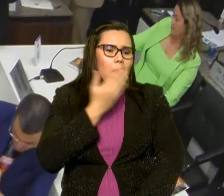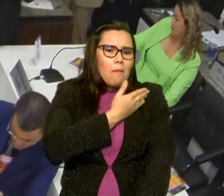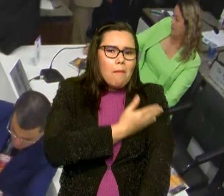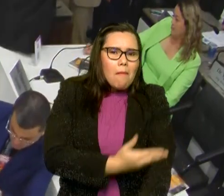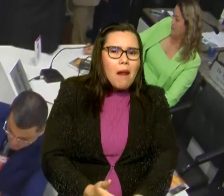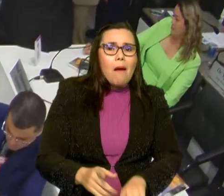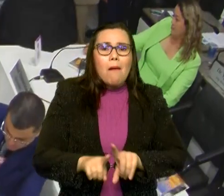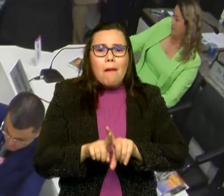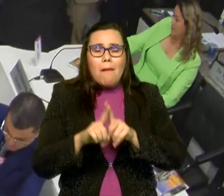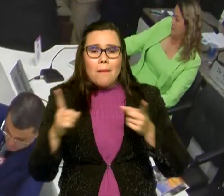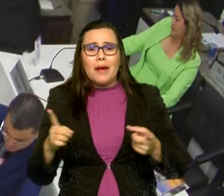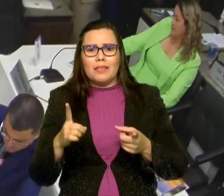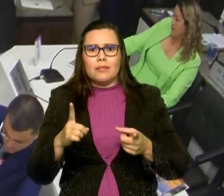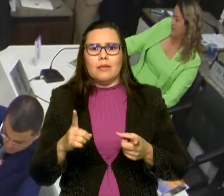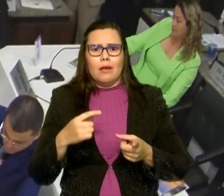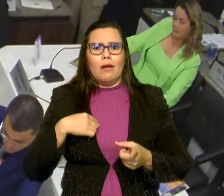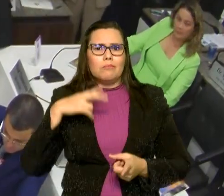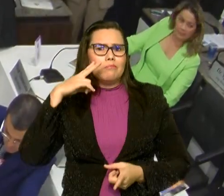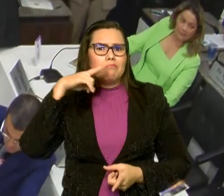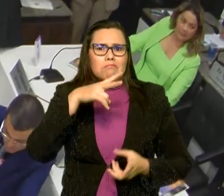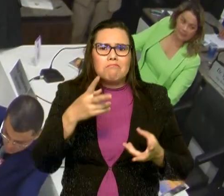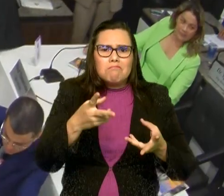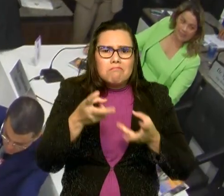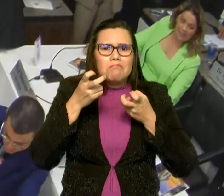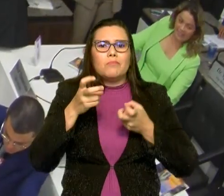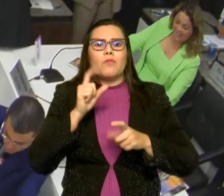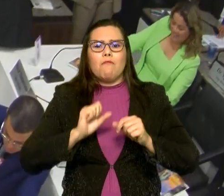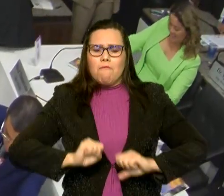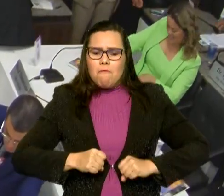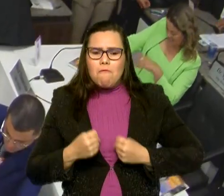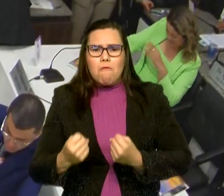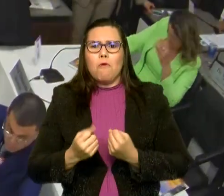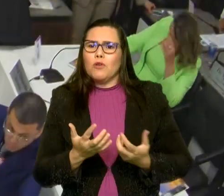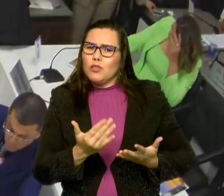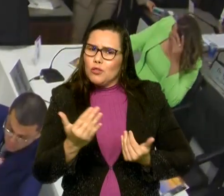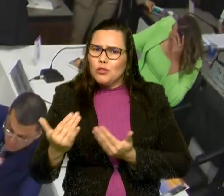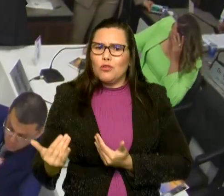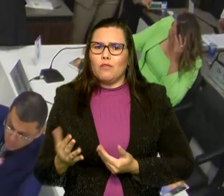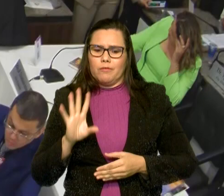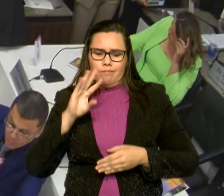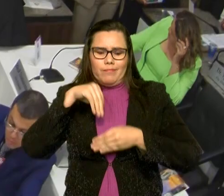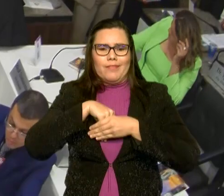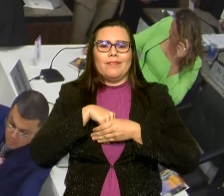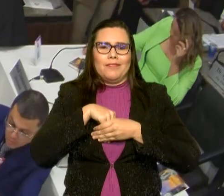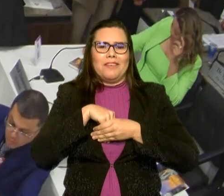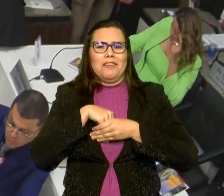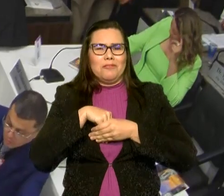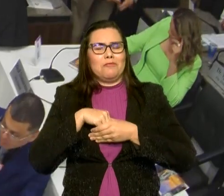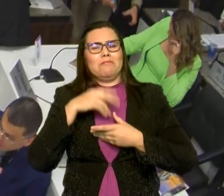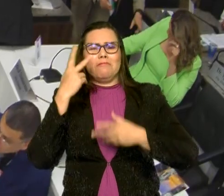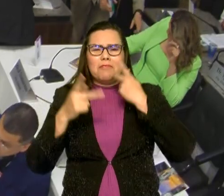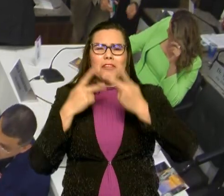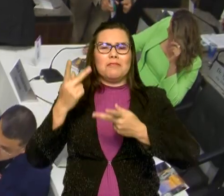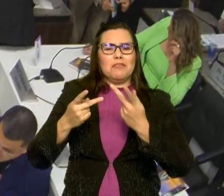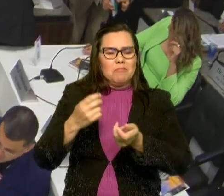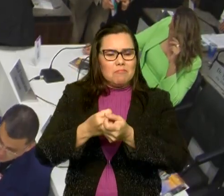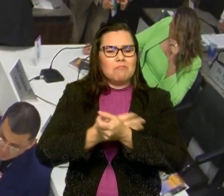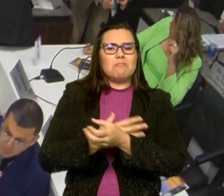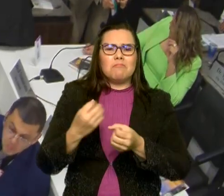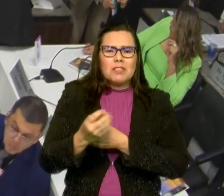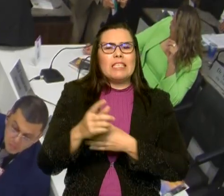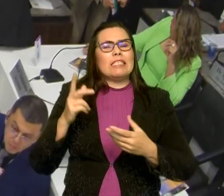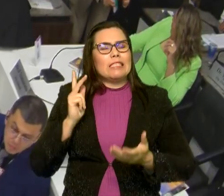iniciando. Que essa energia se mantenha por esse parlamento por muito tempo e que a gente tenha o mesmo vigor dele para continuar trabalhando pelo